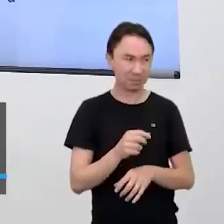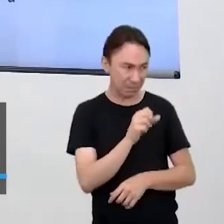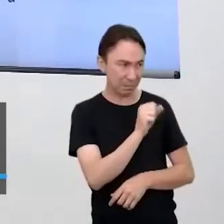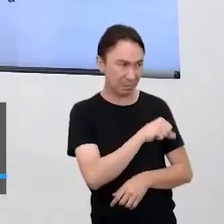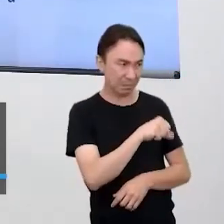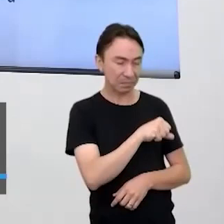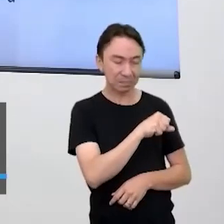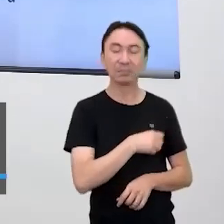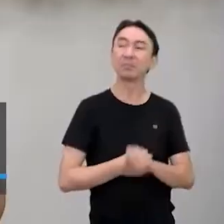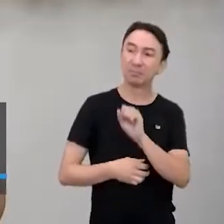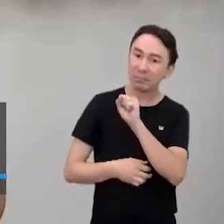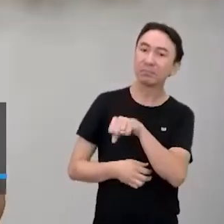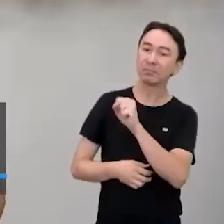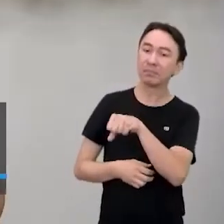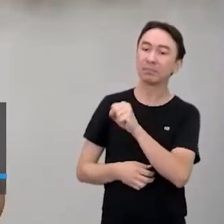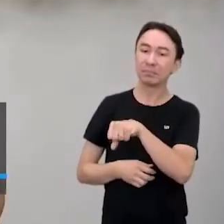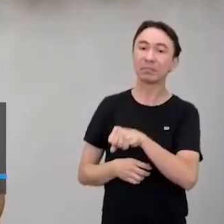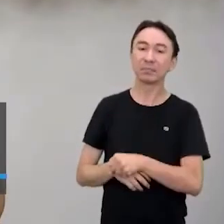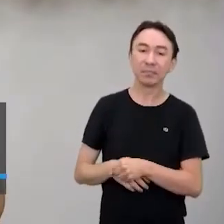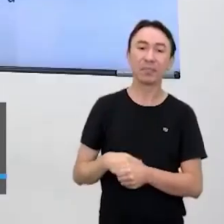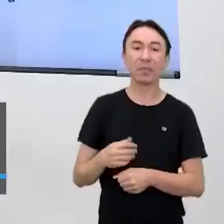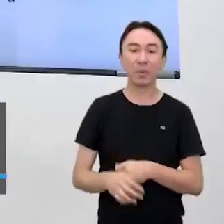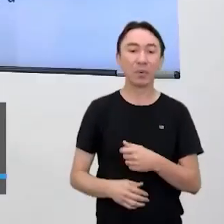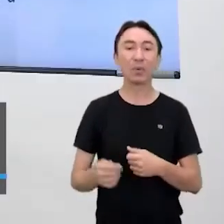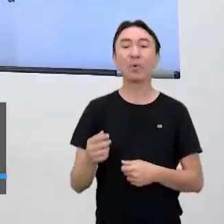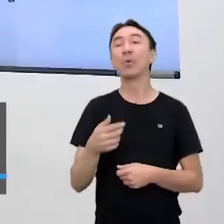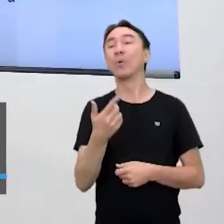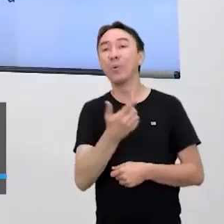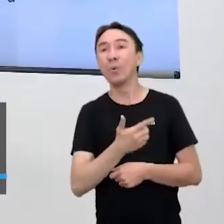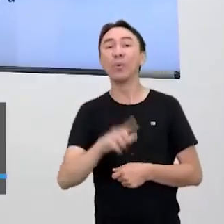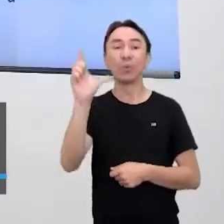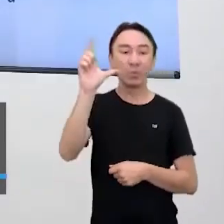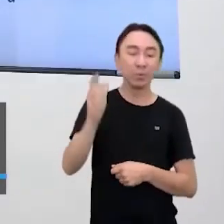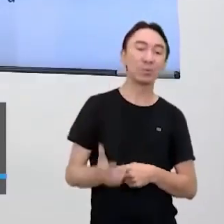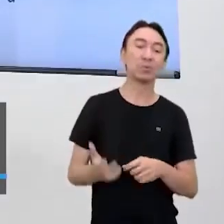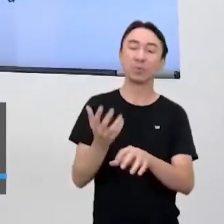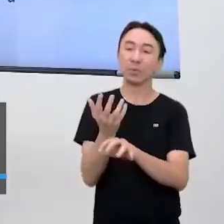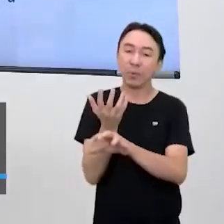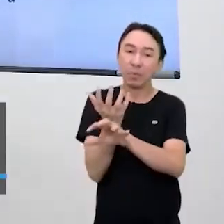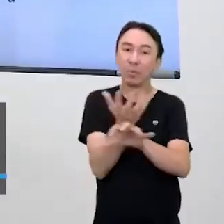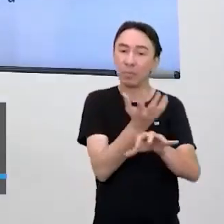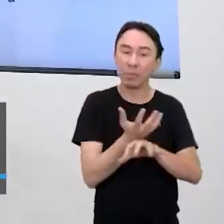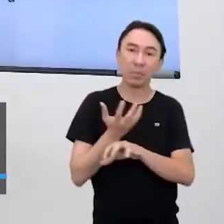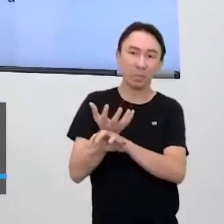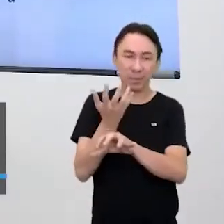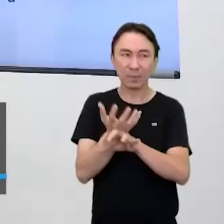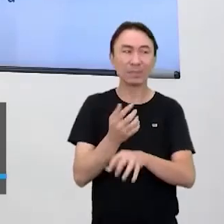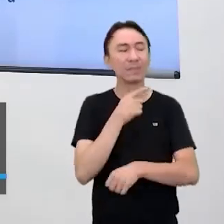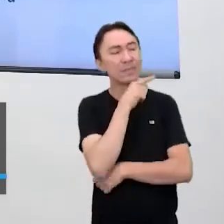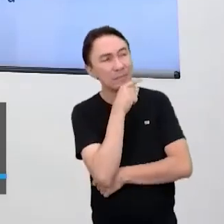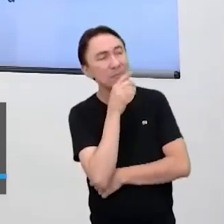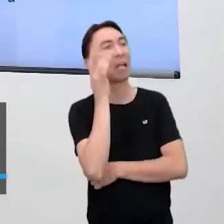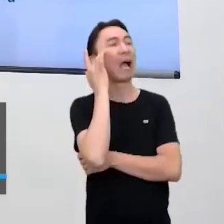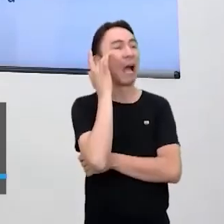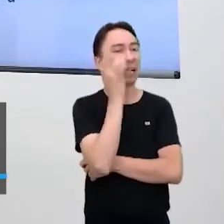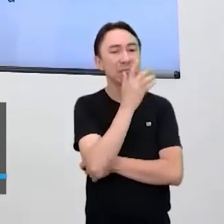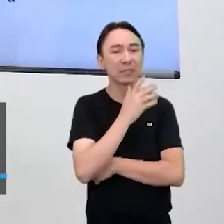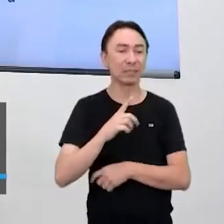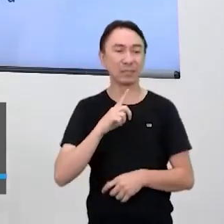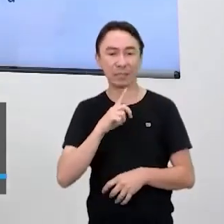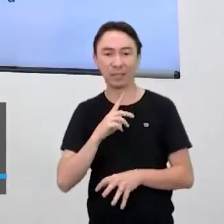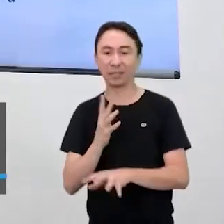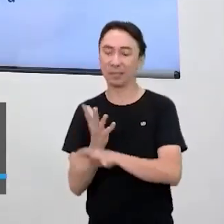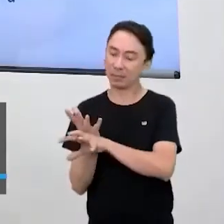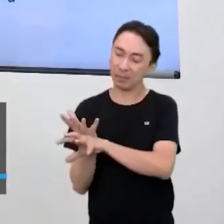quais componentes você está trabalhando e o que você pensa dessa parceria interdisciplinar que